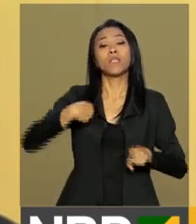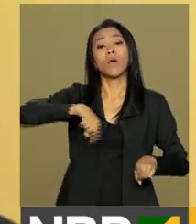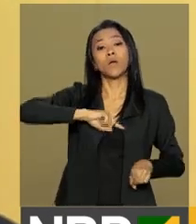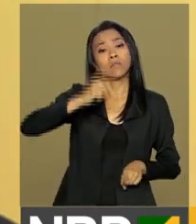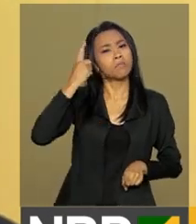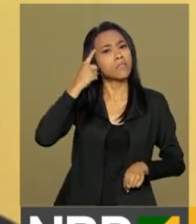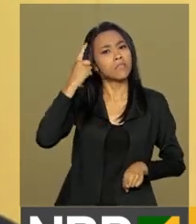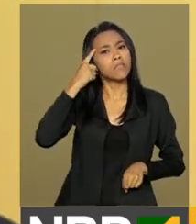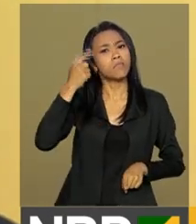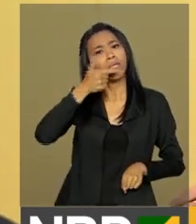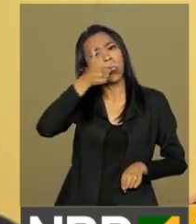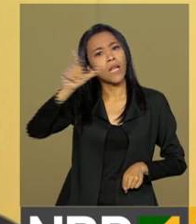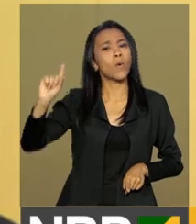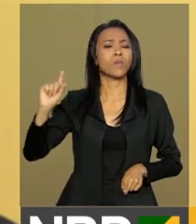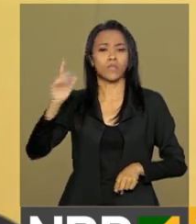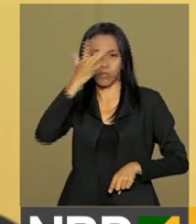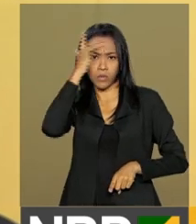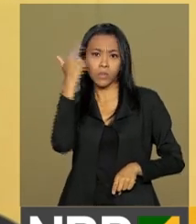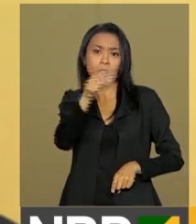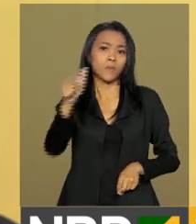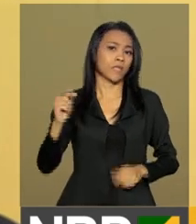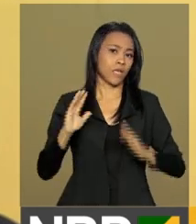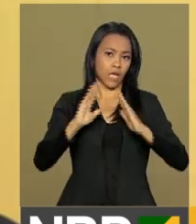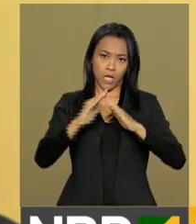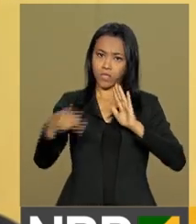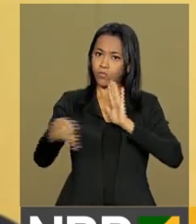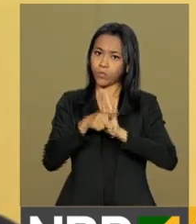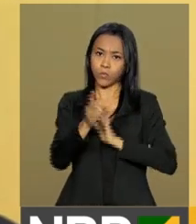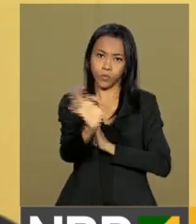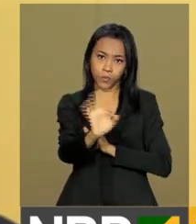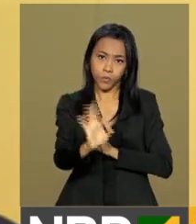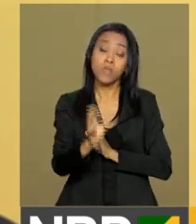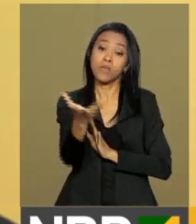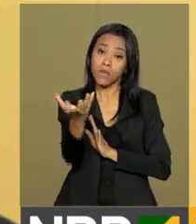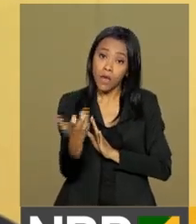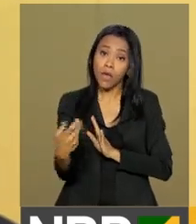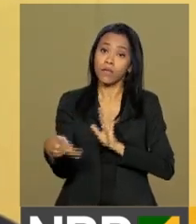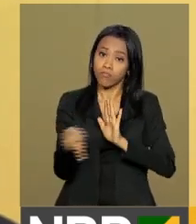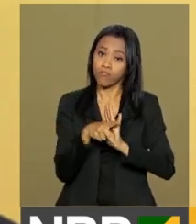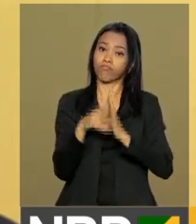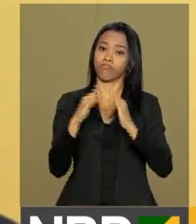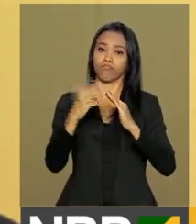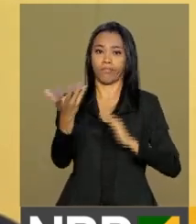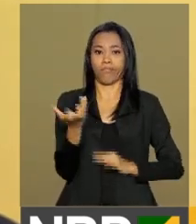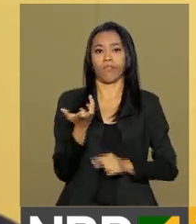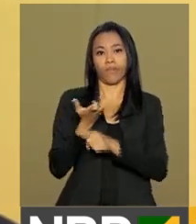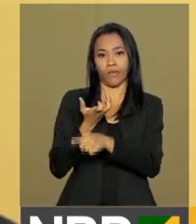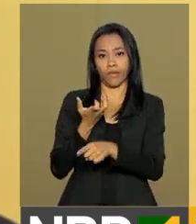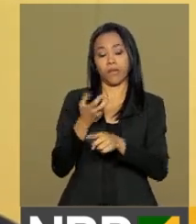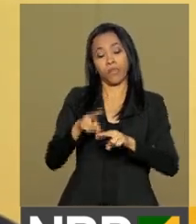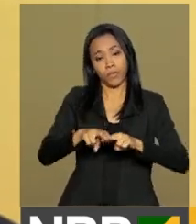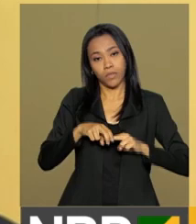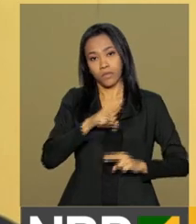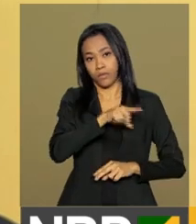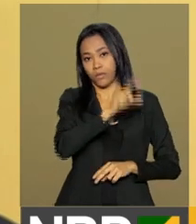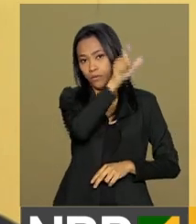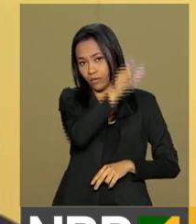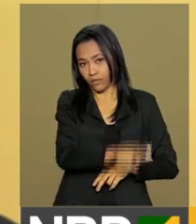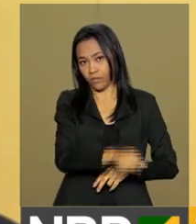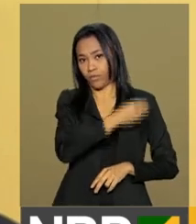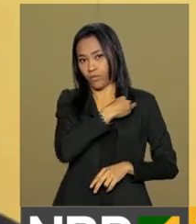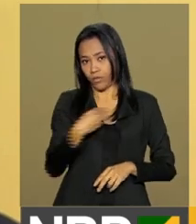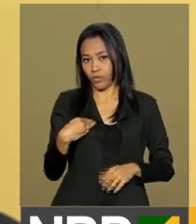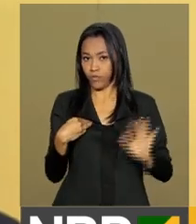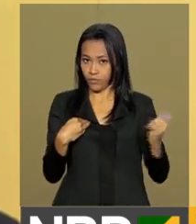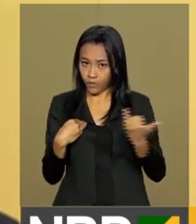naqueles trabalhadores que não têm casa, que querem a sua moradia. E, por isso, a programação que o Baldi sugeriu e que nós